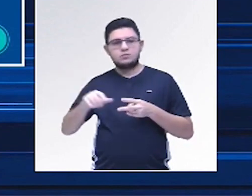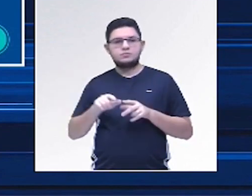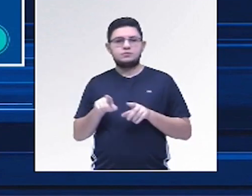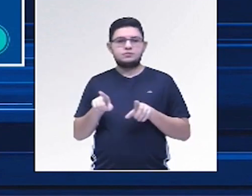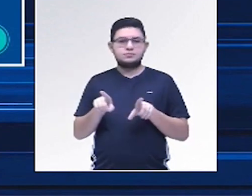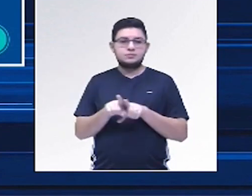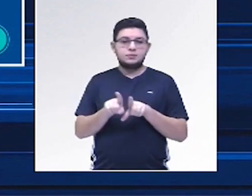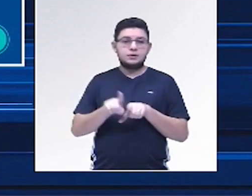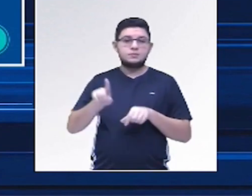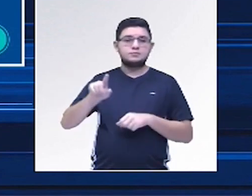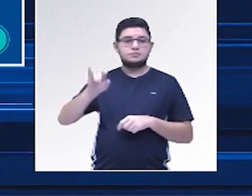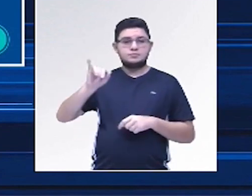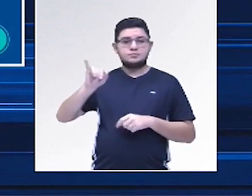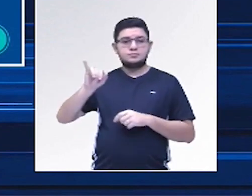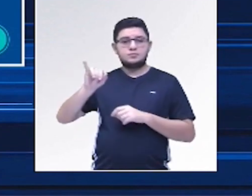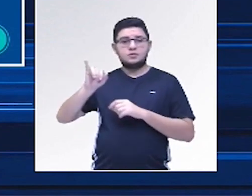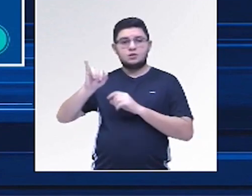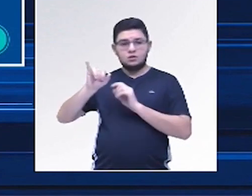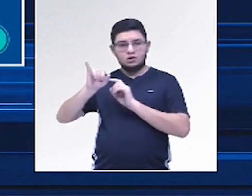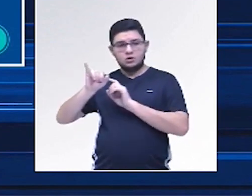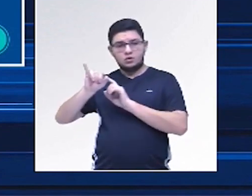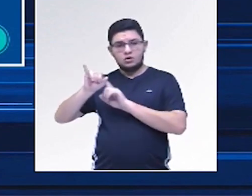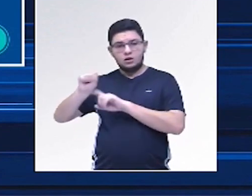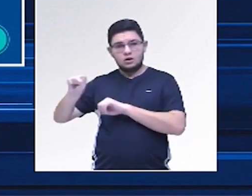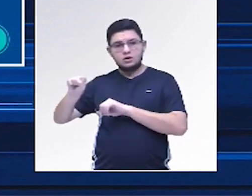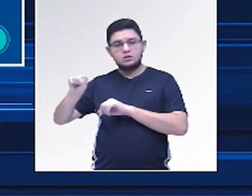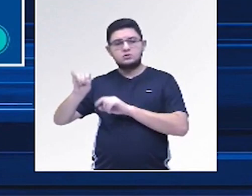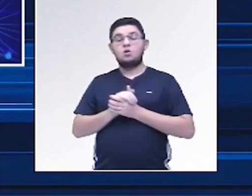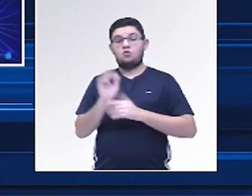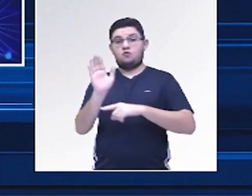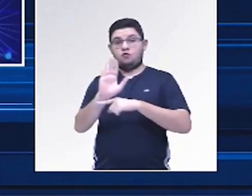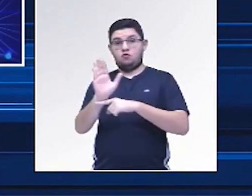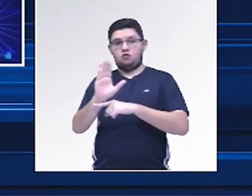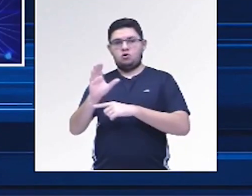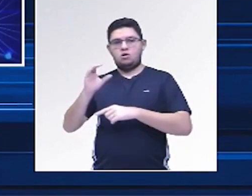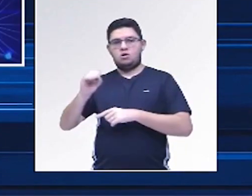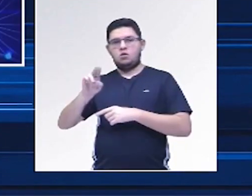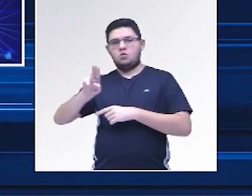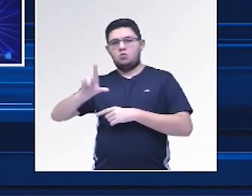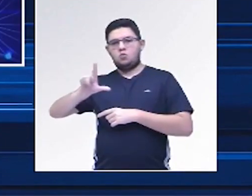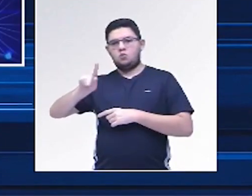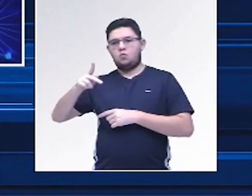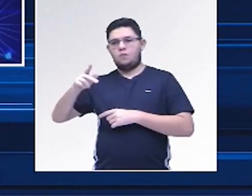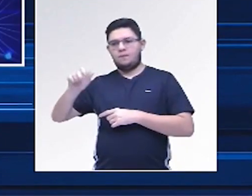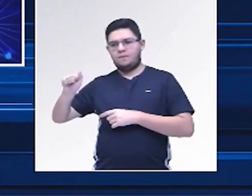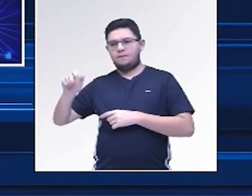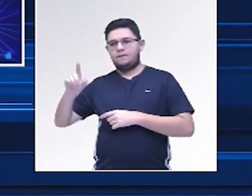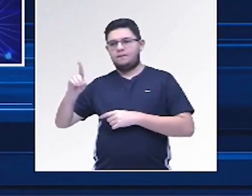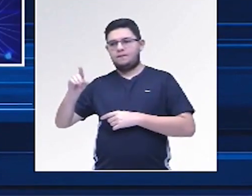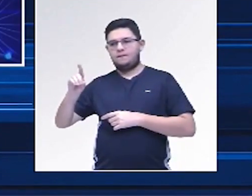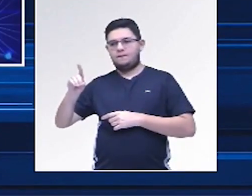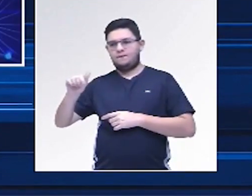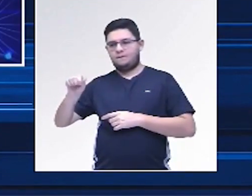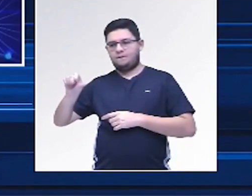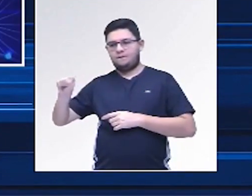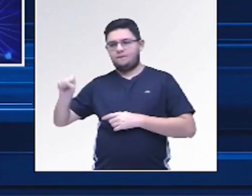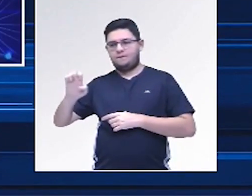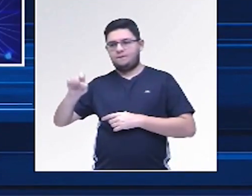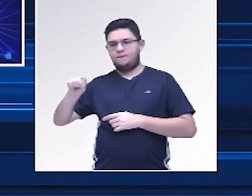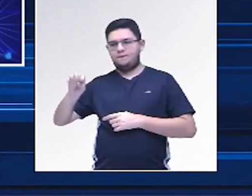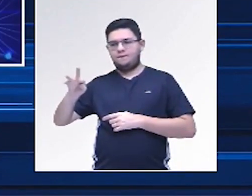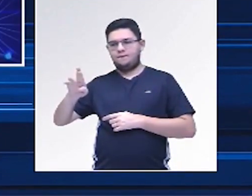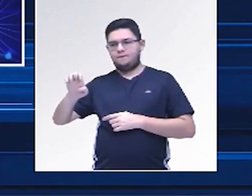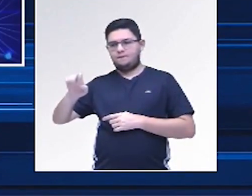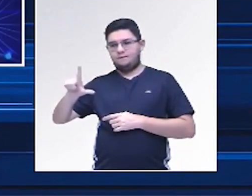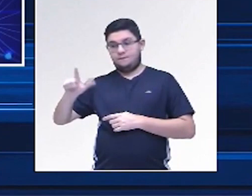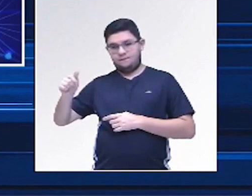formas do verbo to be aí conjugadas para a gente relembrar um pouco. Então, agora nós vamos dar continuidade à nossa aula de hoje.